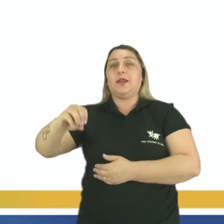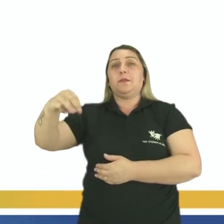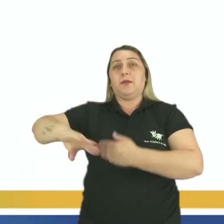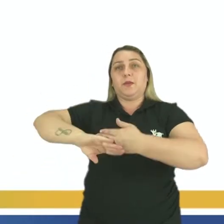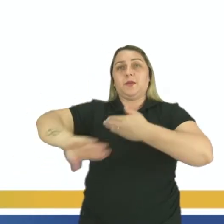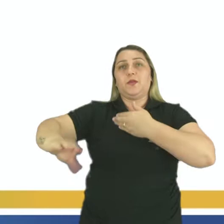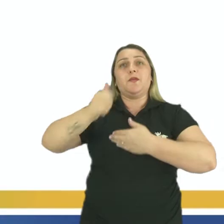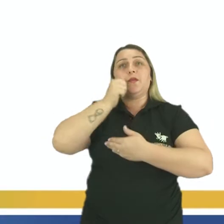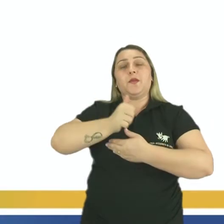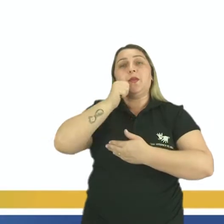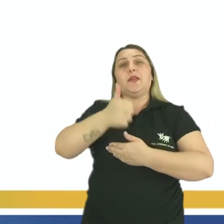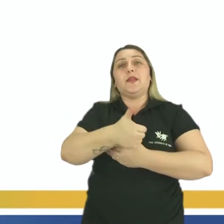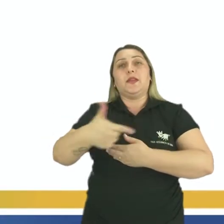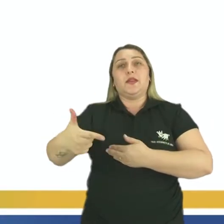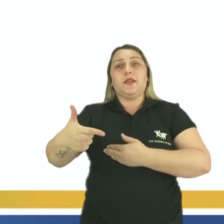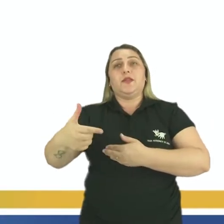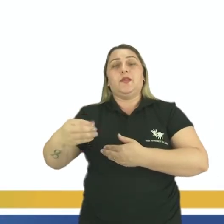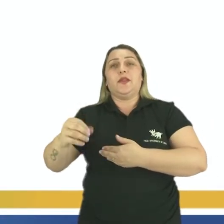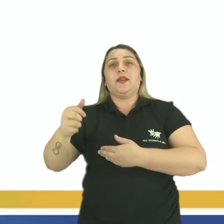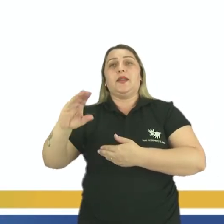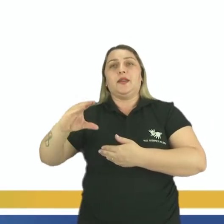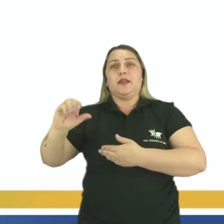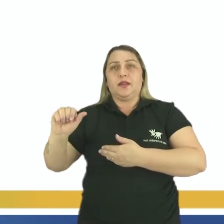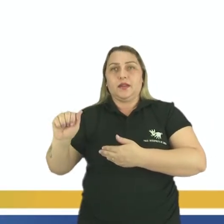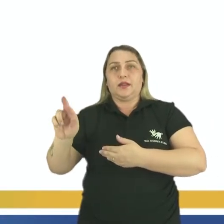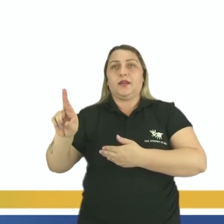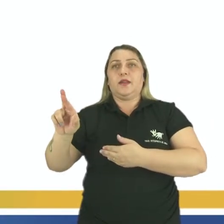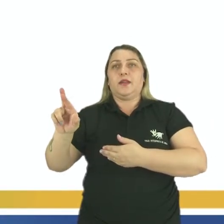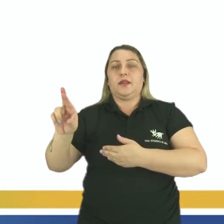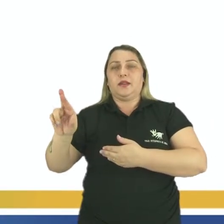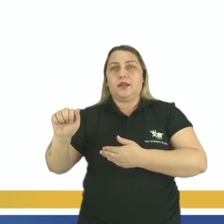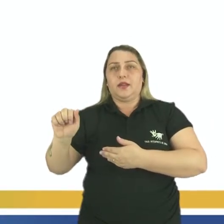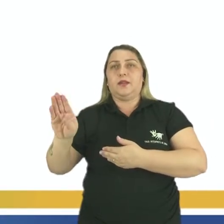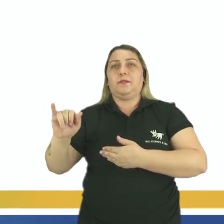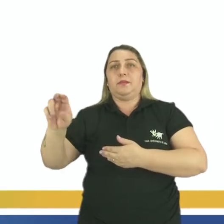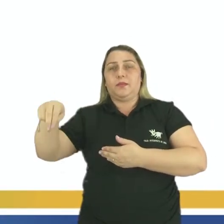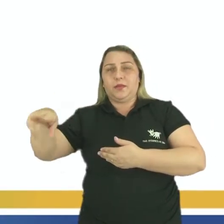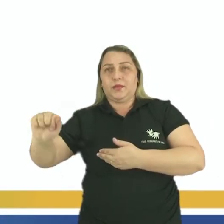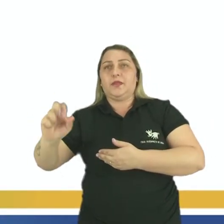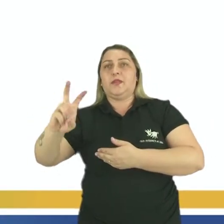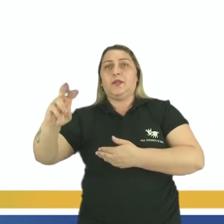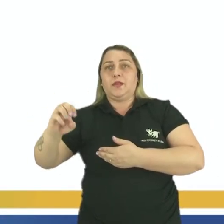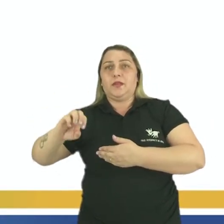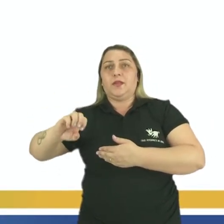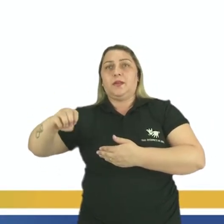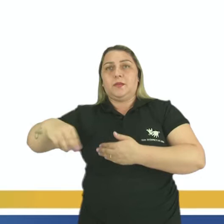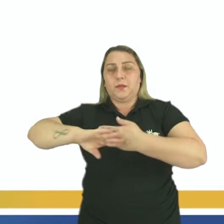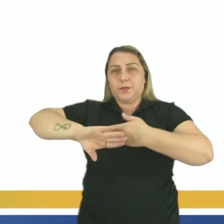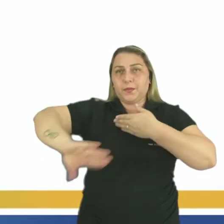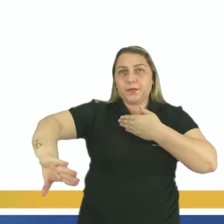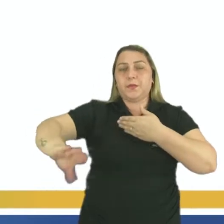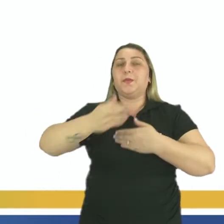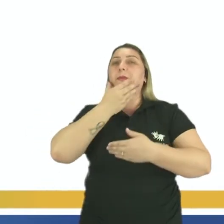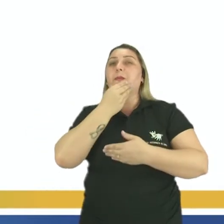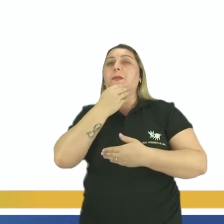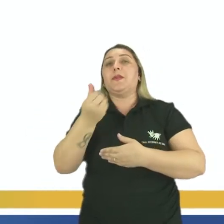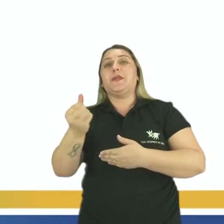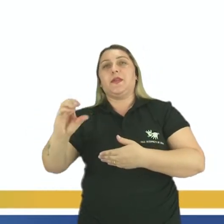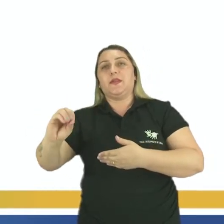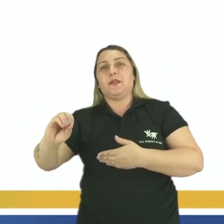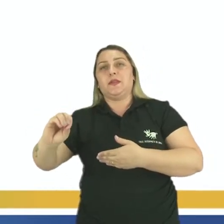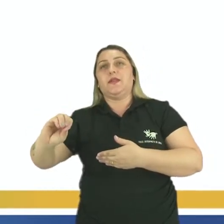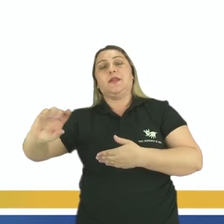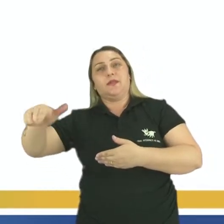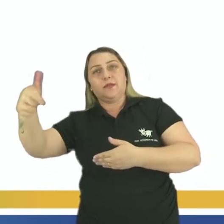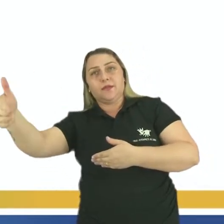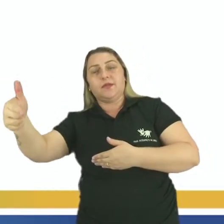femininas, 120 na carabinas de 3 posições, né? De 50 metros masculinas e 60 nas demais. E